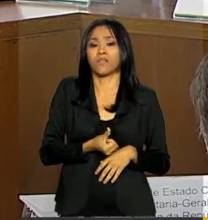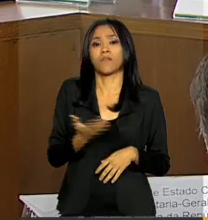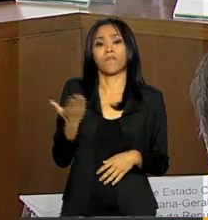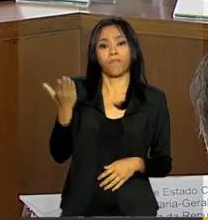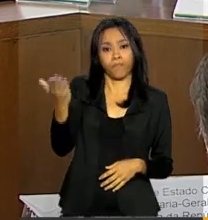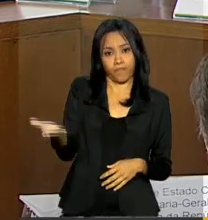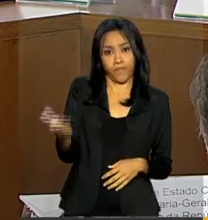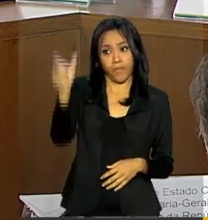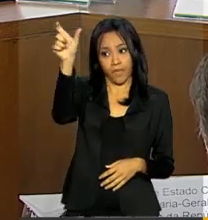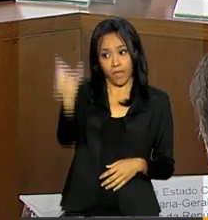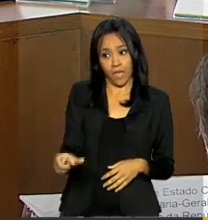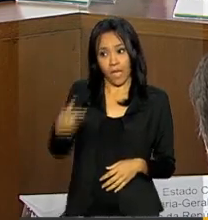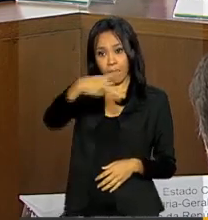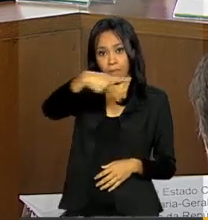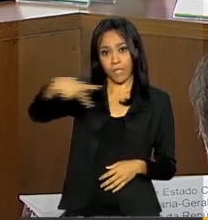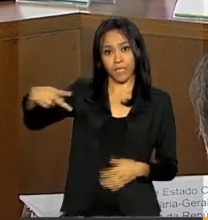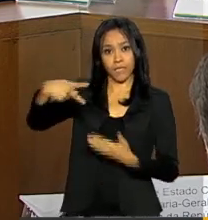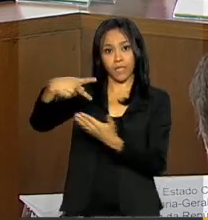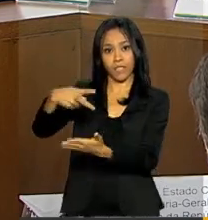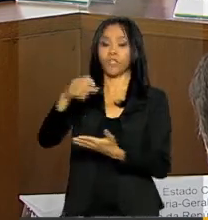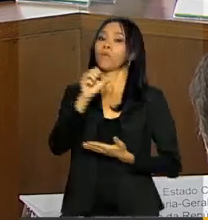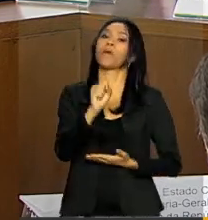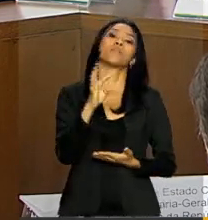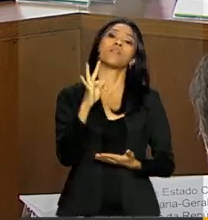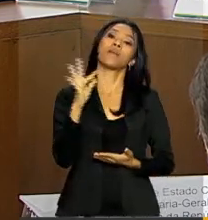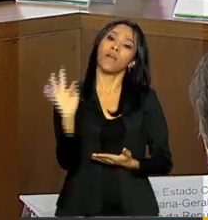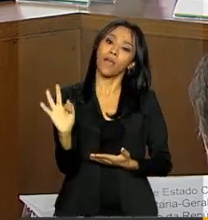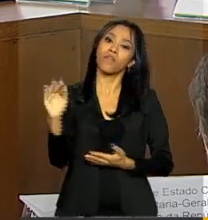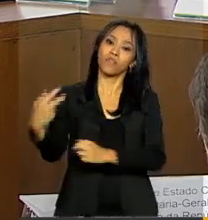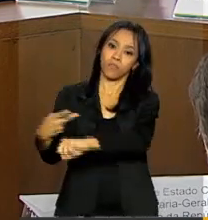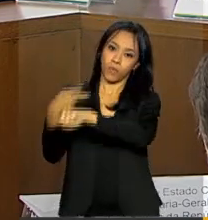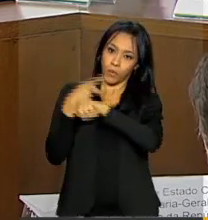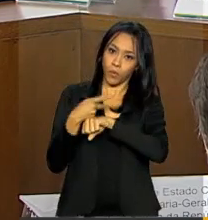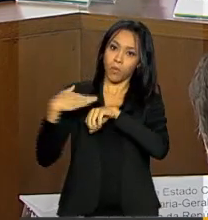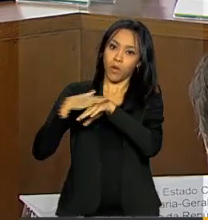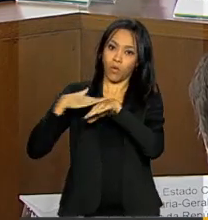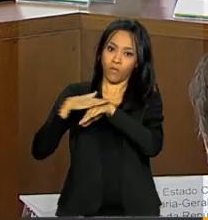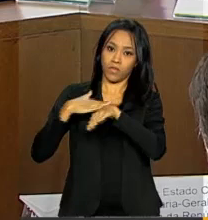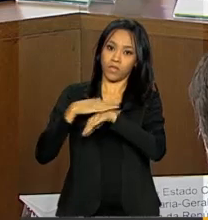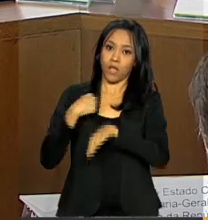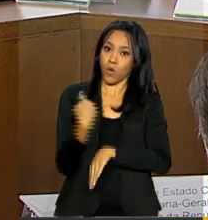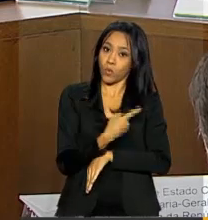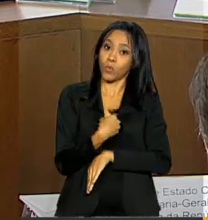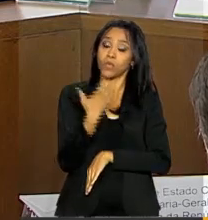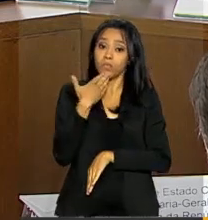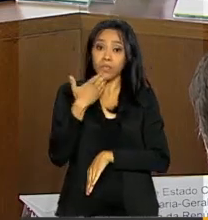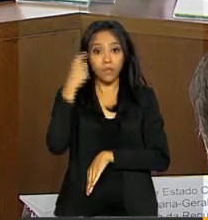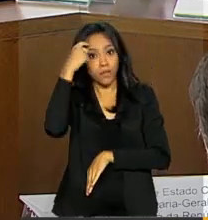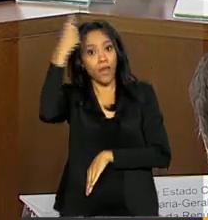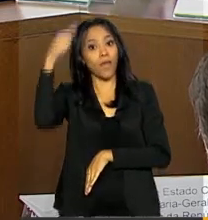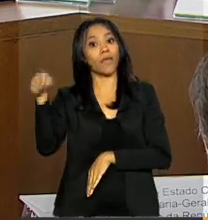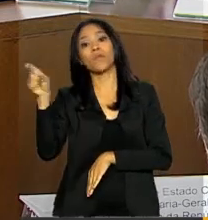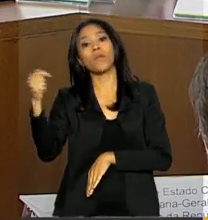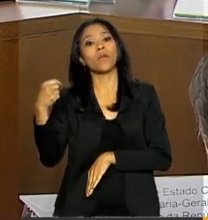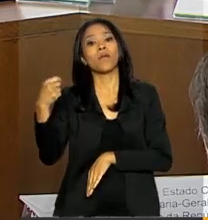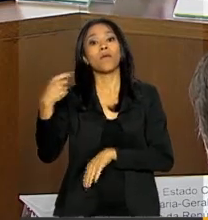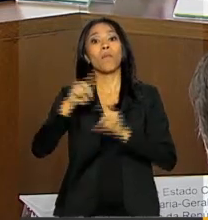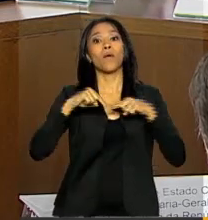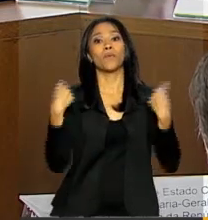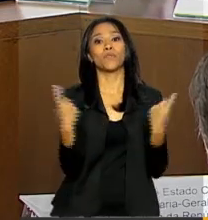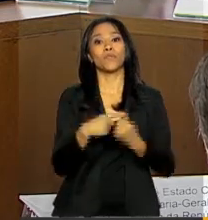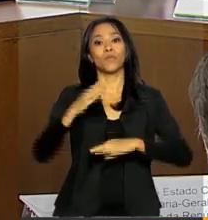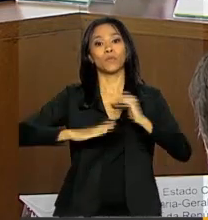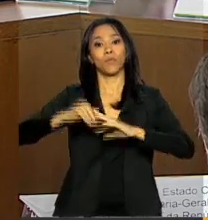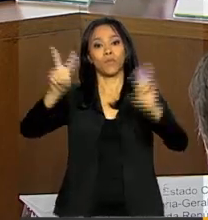do supremo tribunal federal é conversou conosco e teve a idéia de fazer uma reunião referentemente à segurança